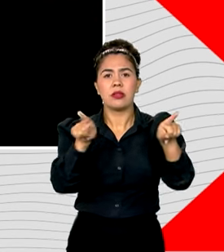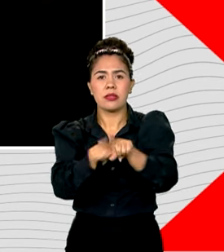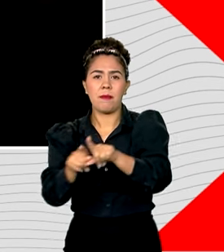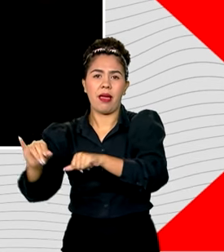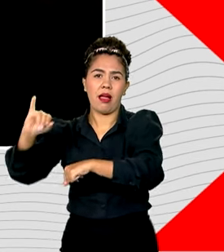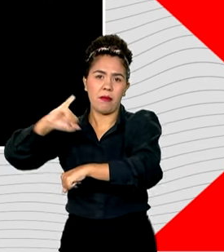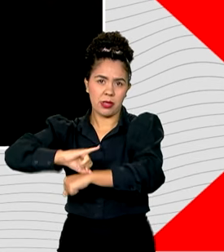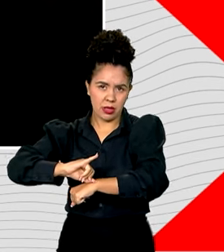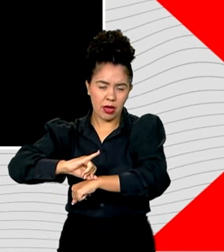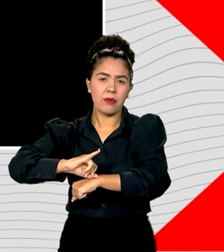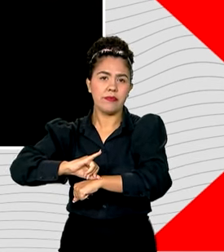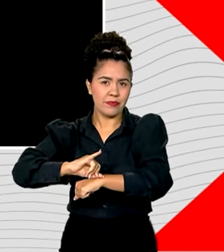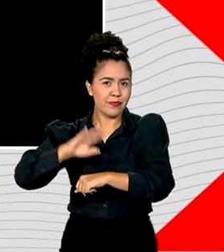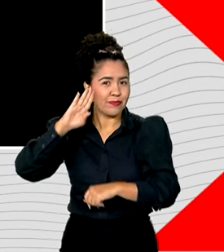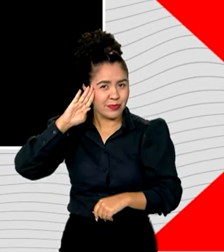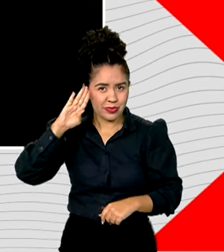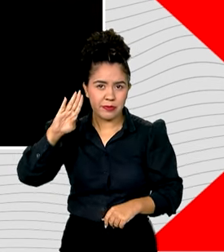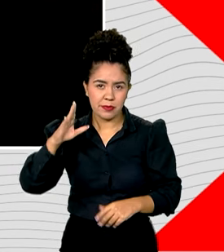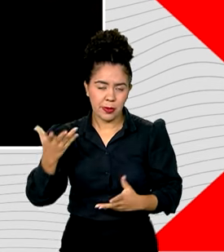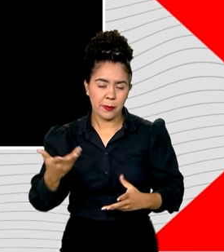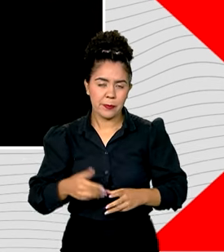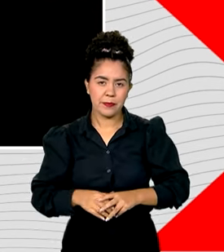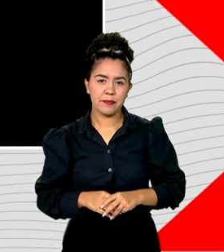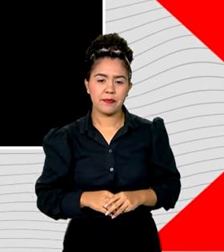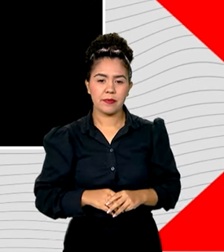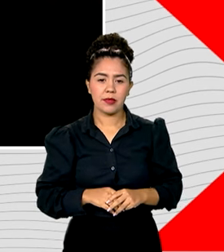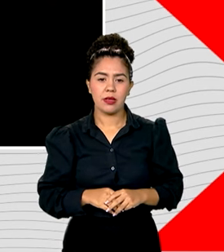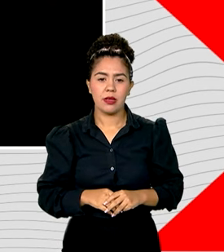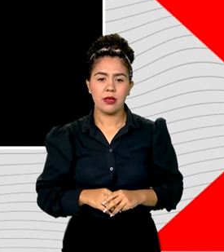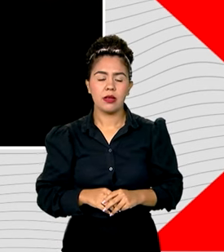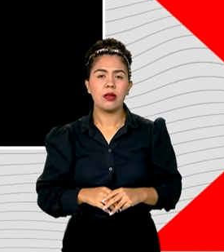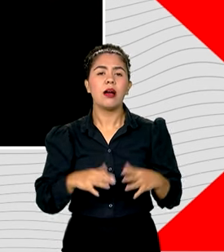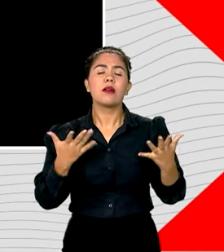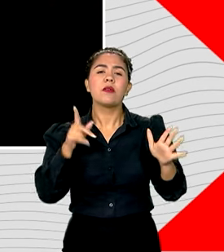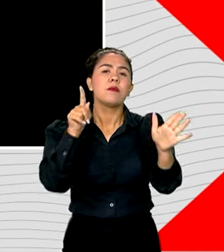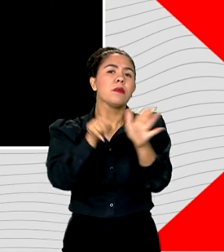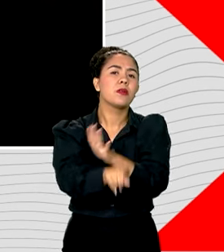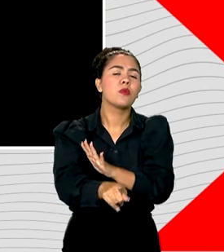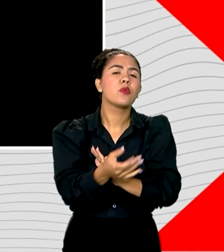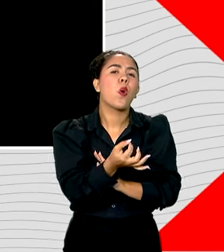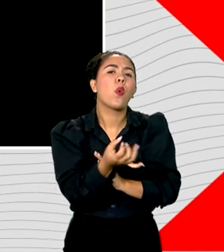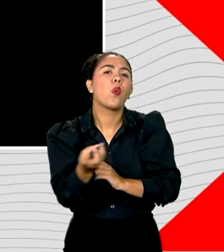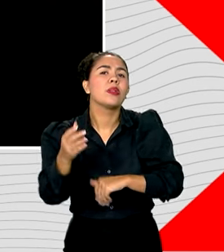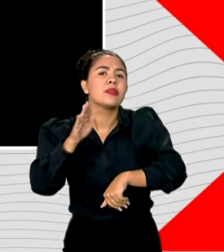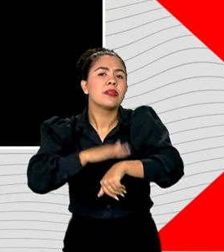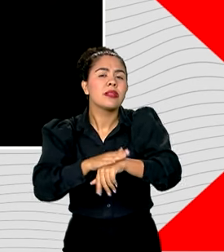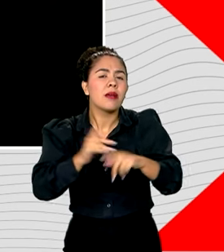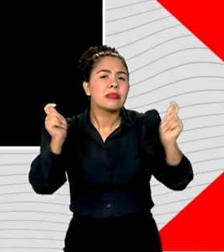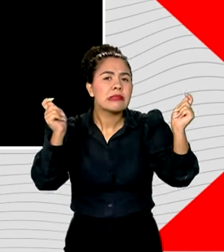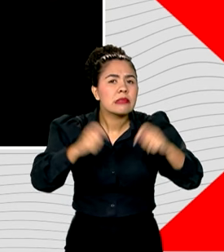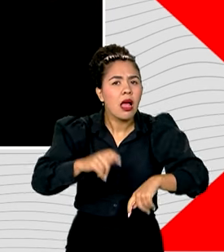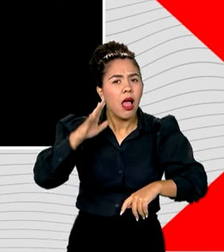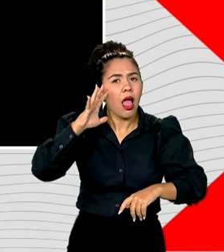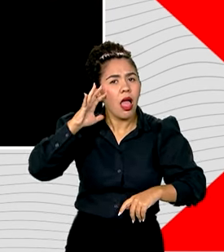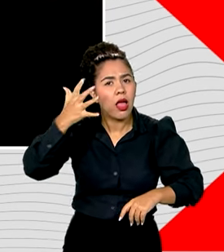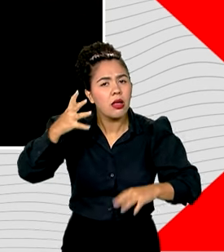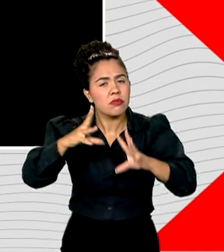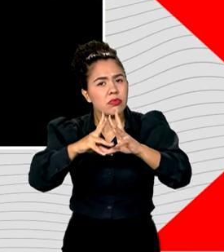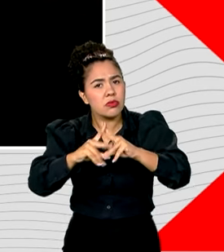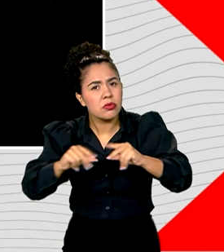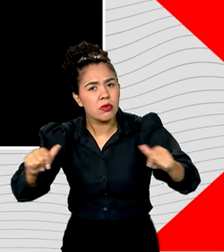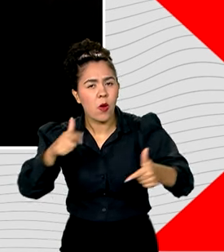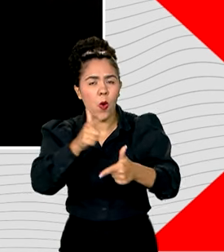capital principalmente eh em quanto tempo é possível equacionar esse problema e